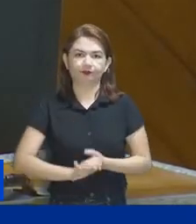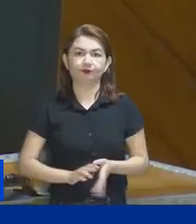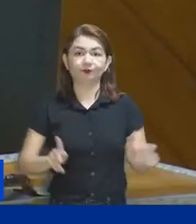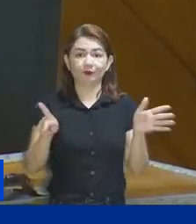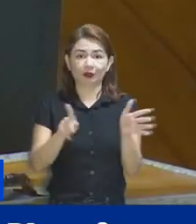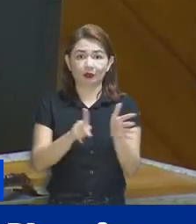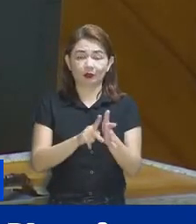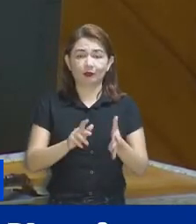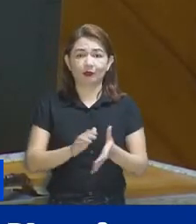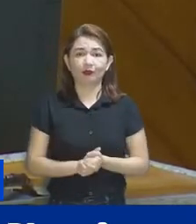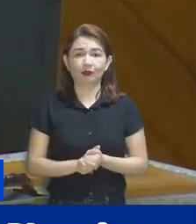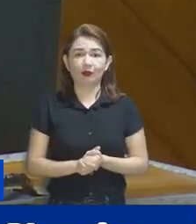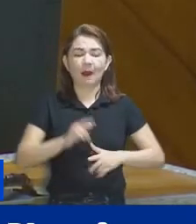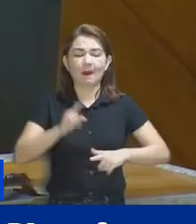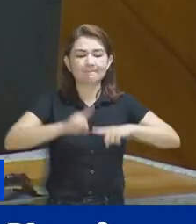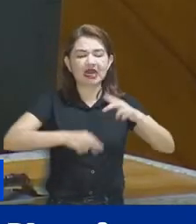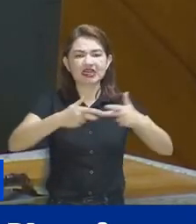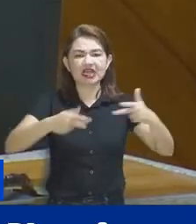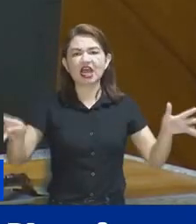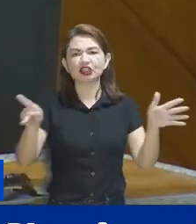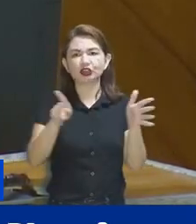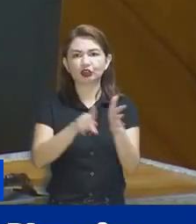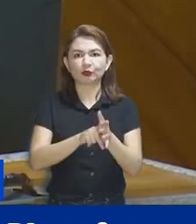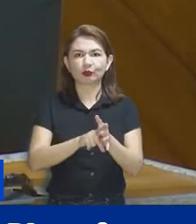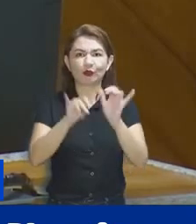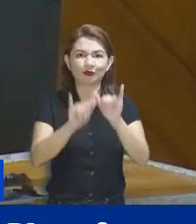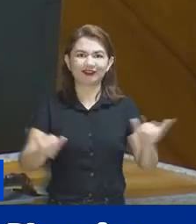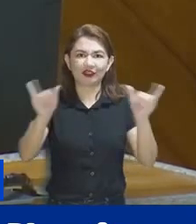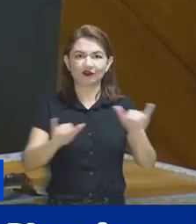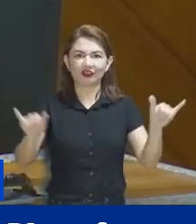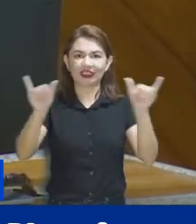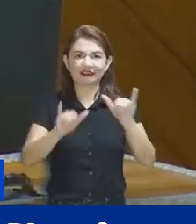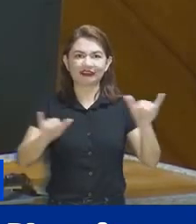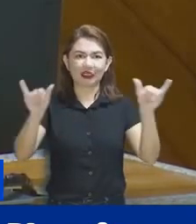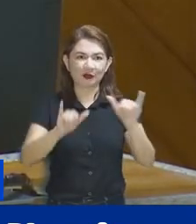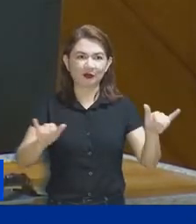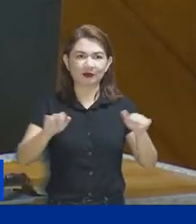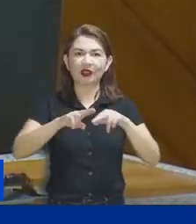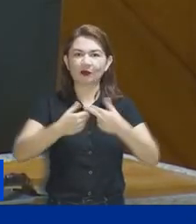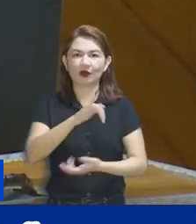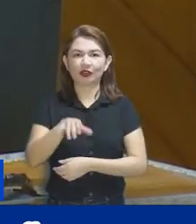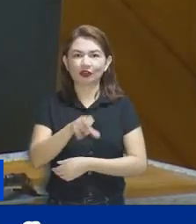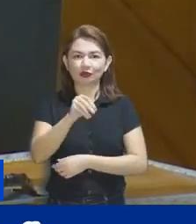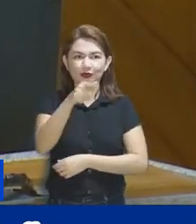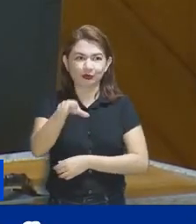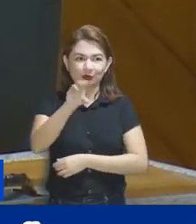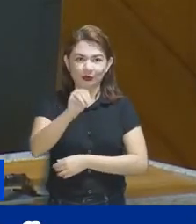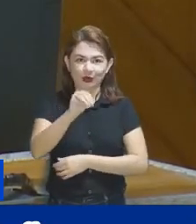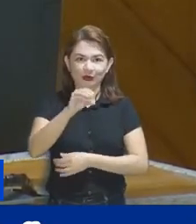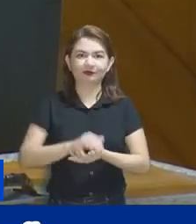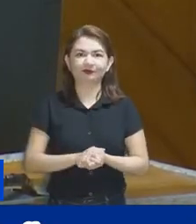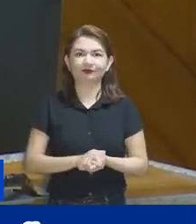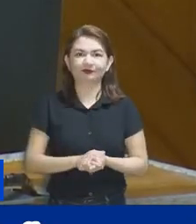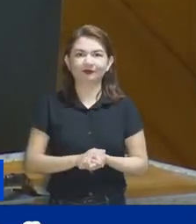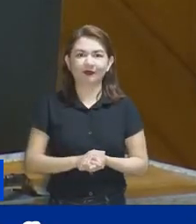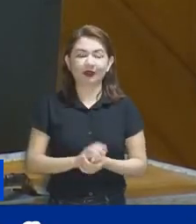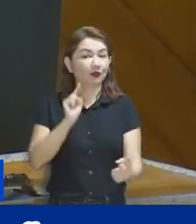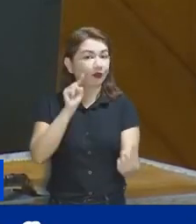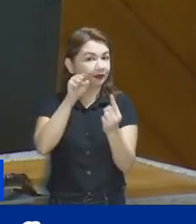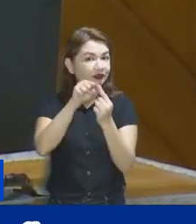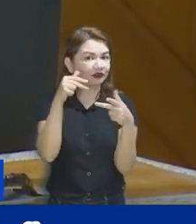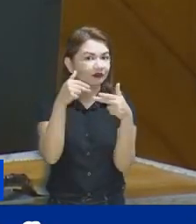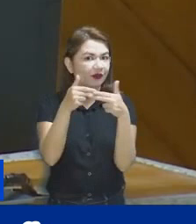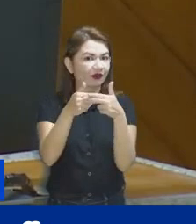pertencia ao referido candidato e entregues aos eleitores por João Diomedes, com finalidade de serem